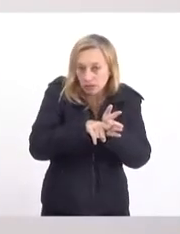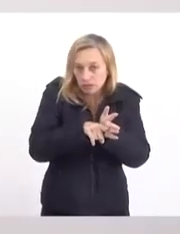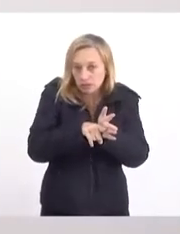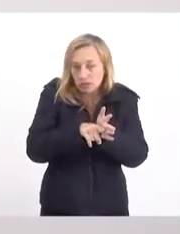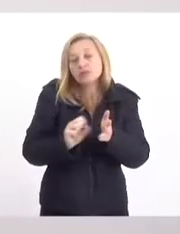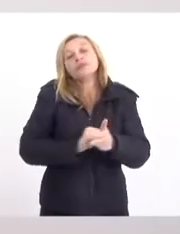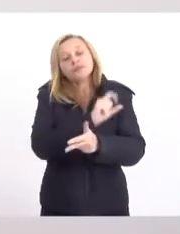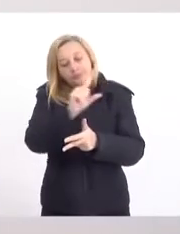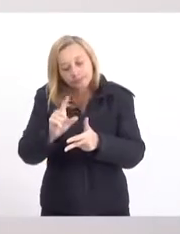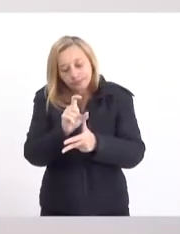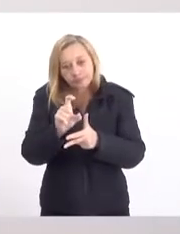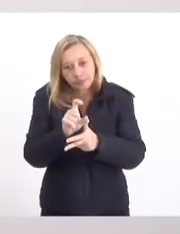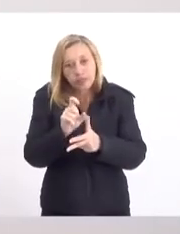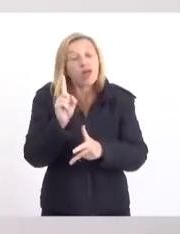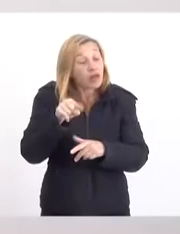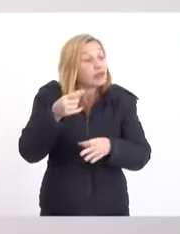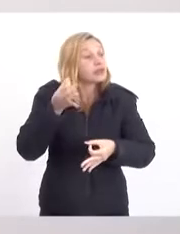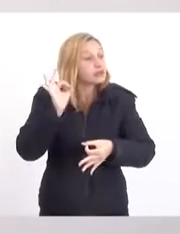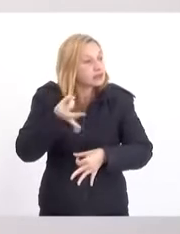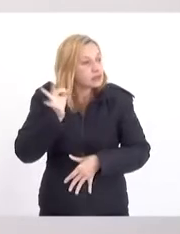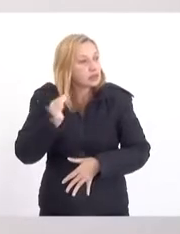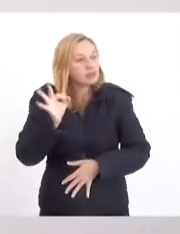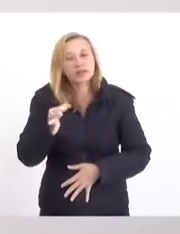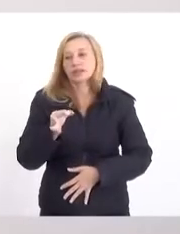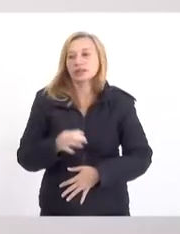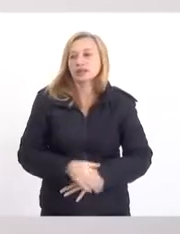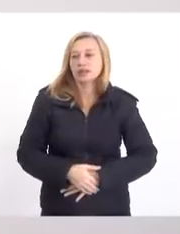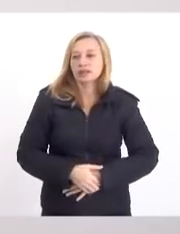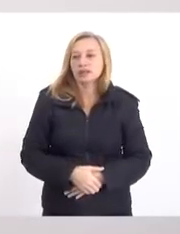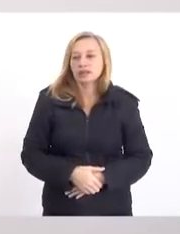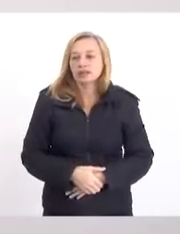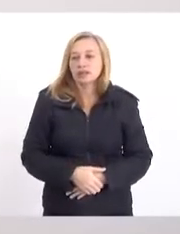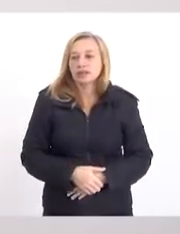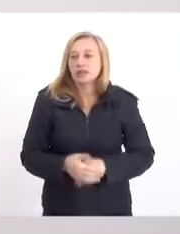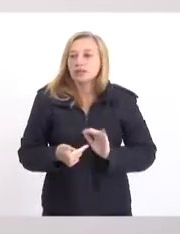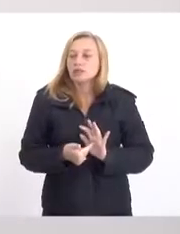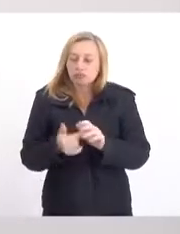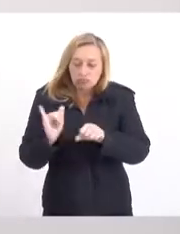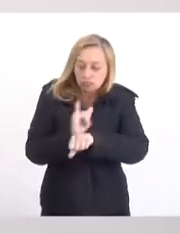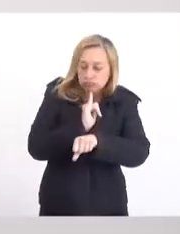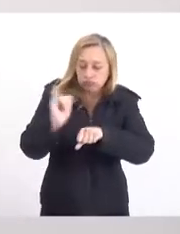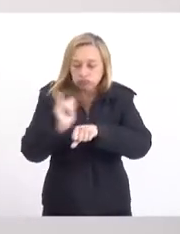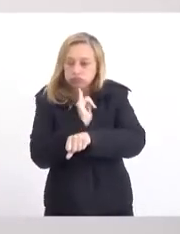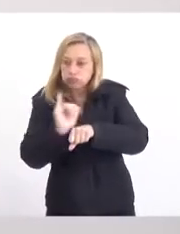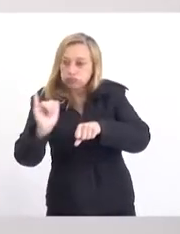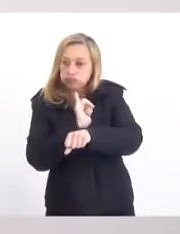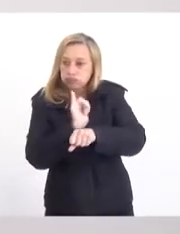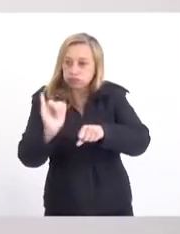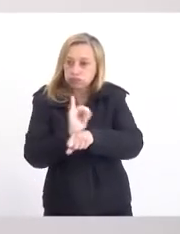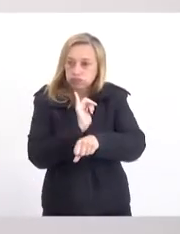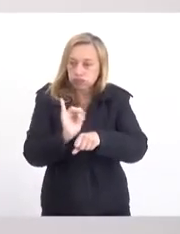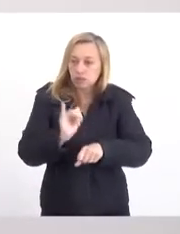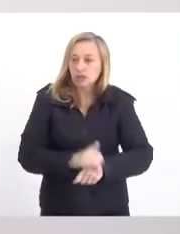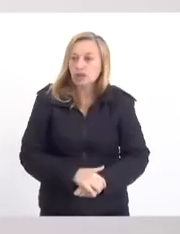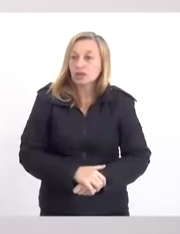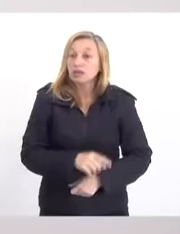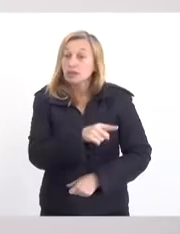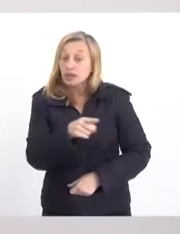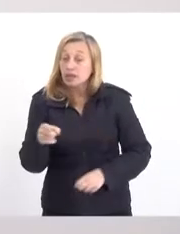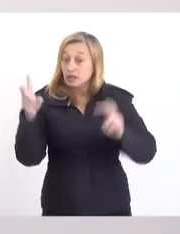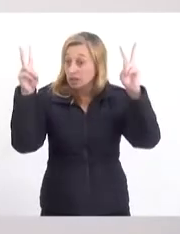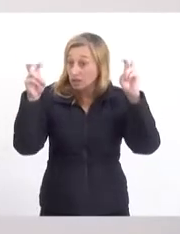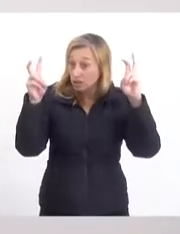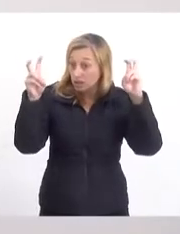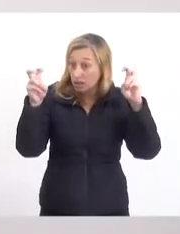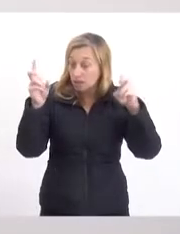Poder Executivo, é justamente trazer estratégias para que esses temas